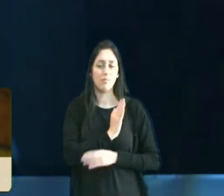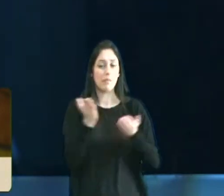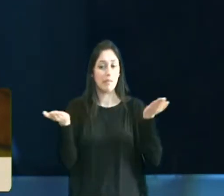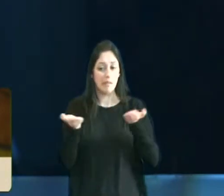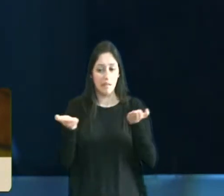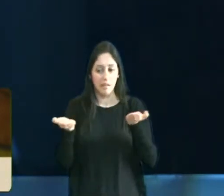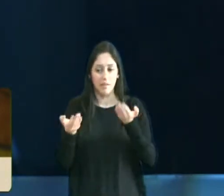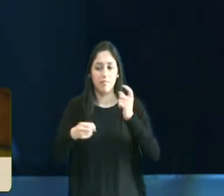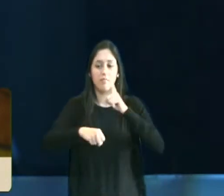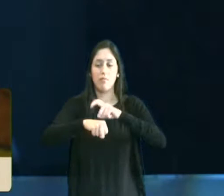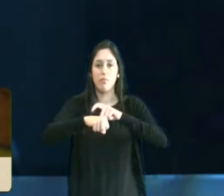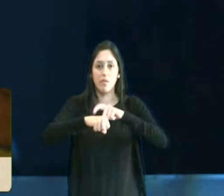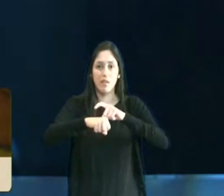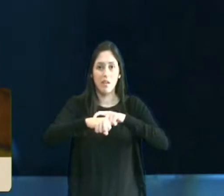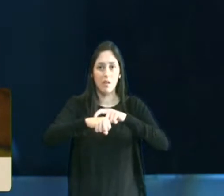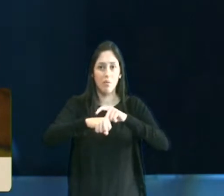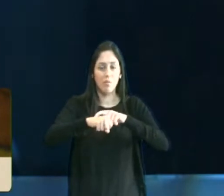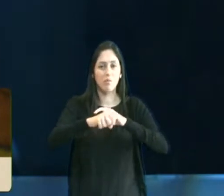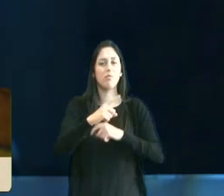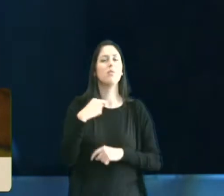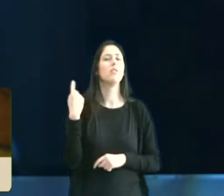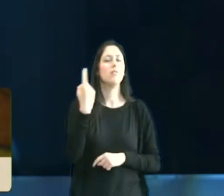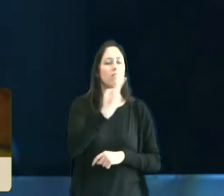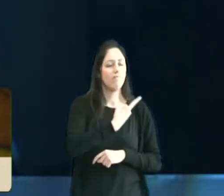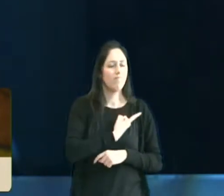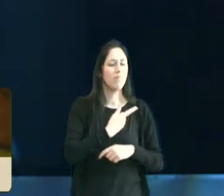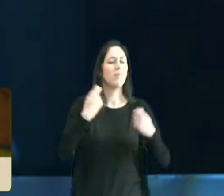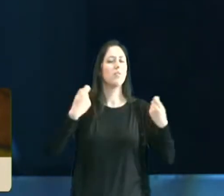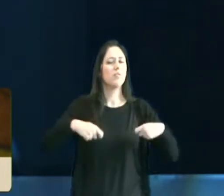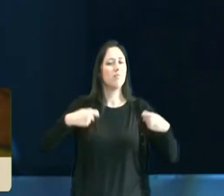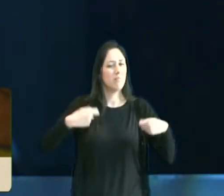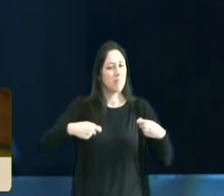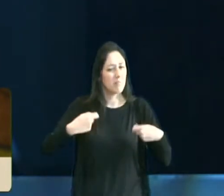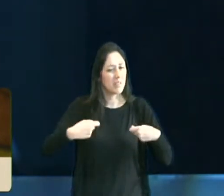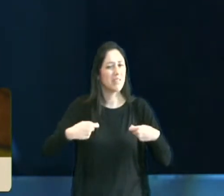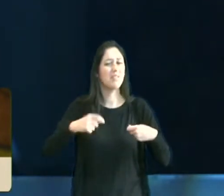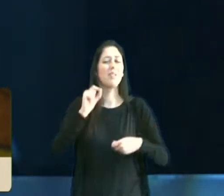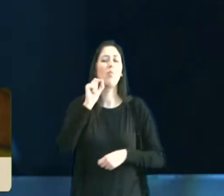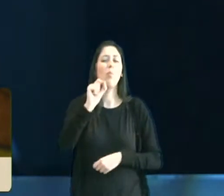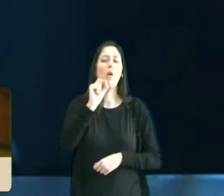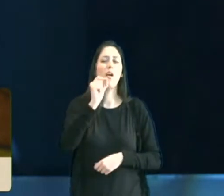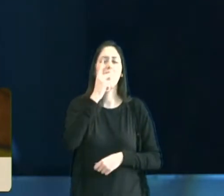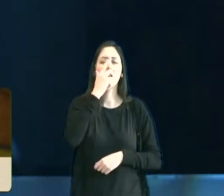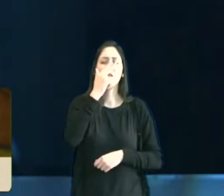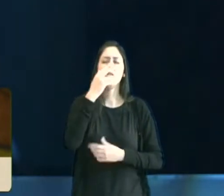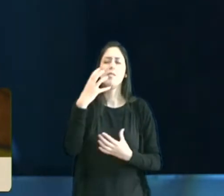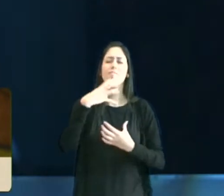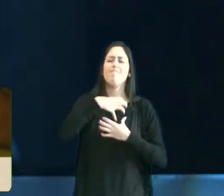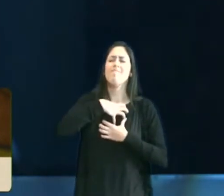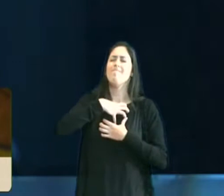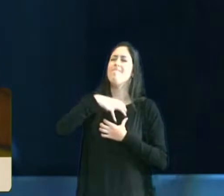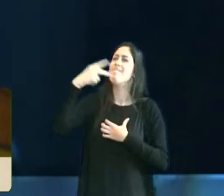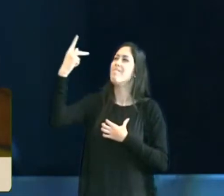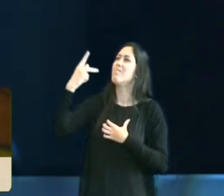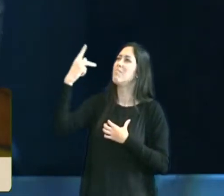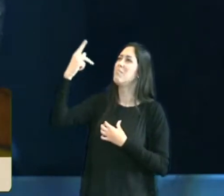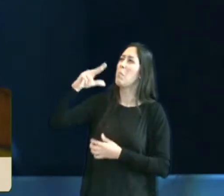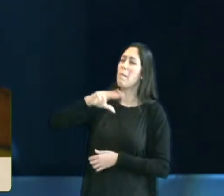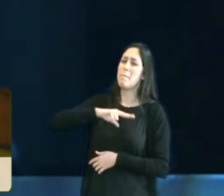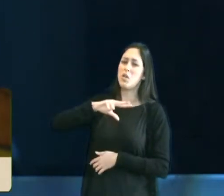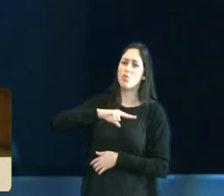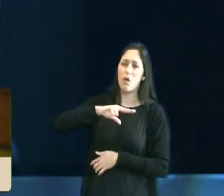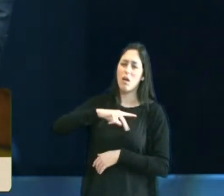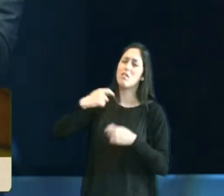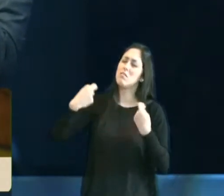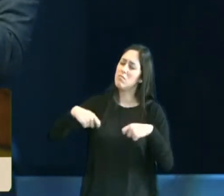precisamos procurar os lugares onde ouvimos o assobio do vento. Os lugares